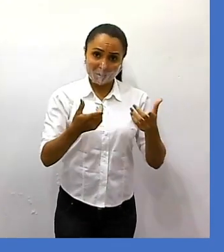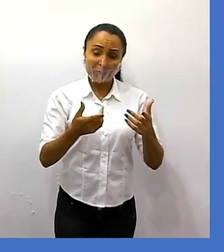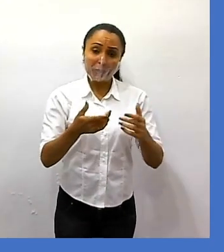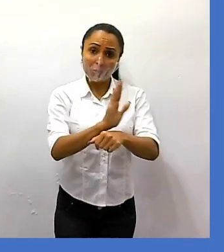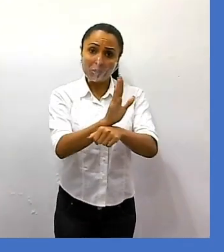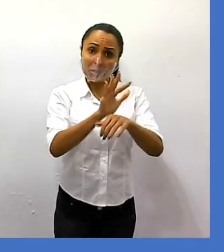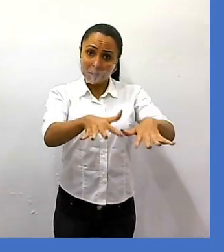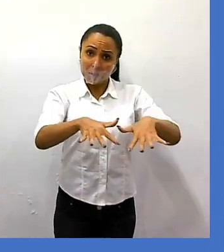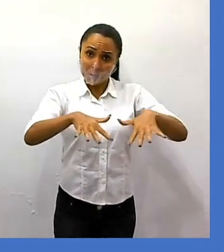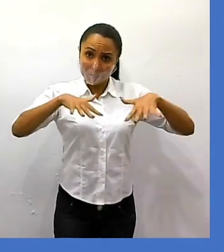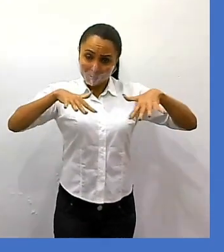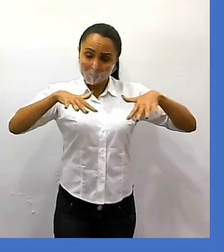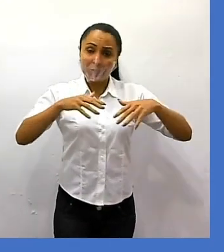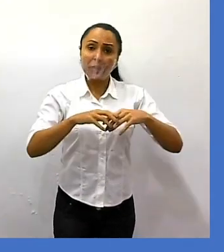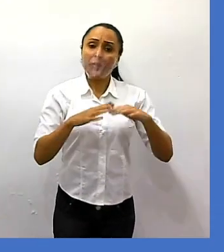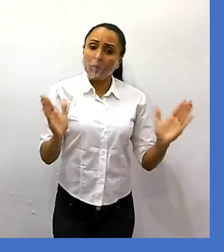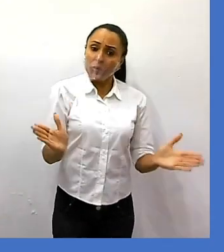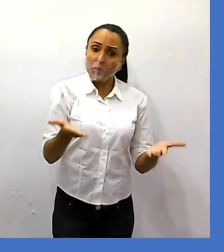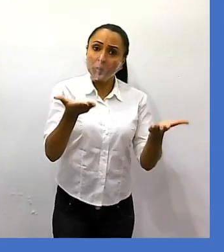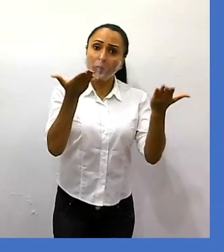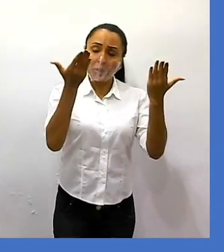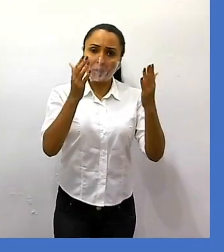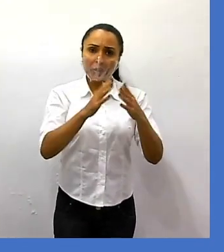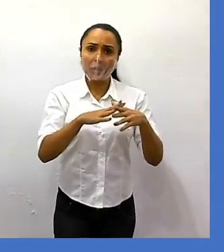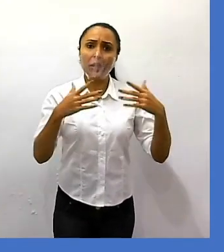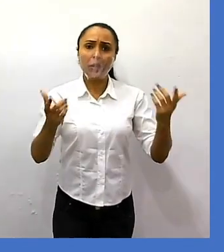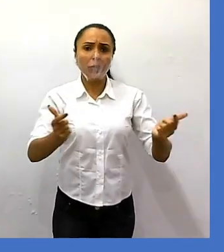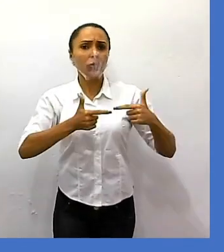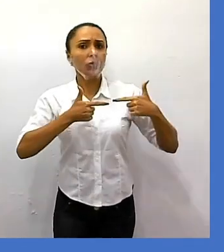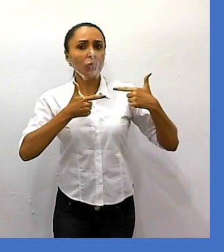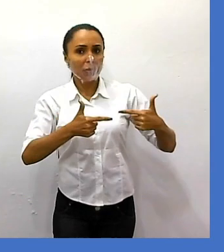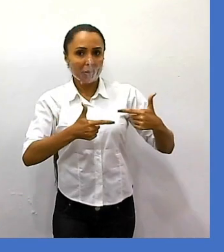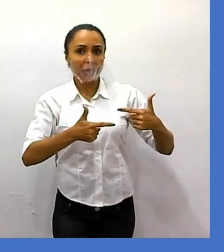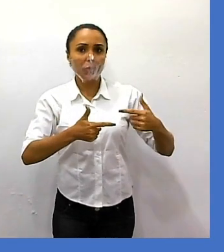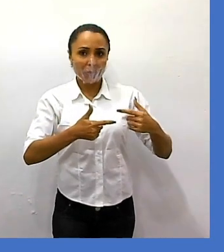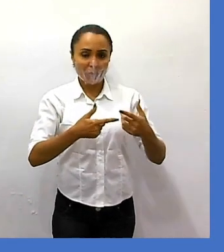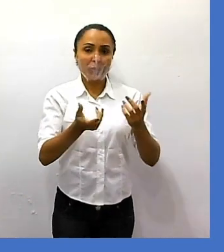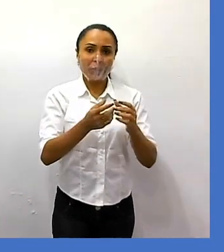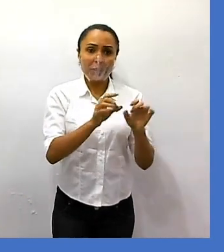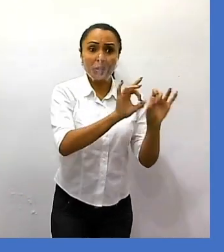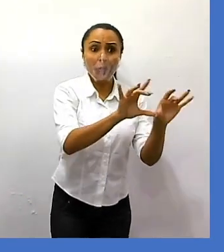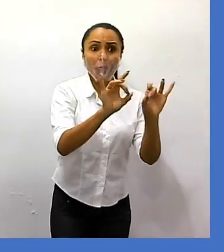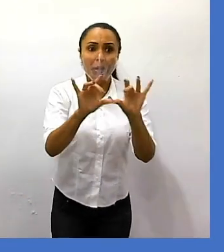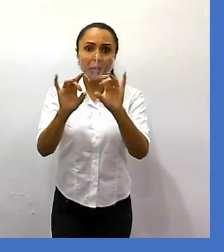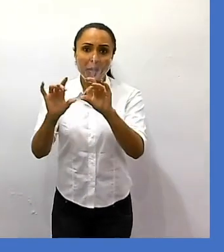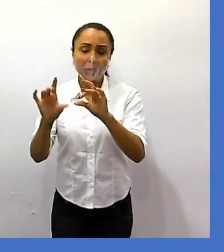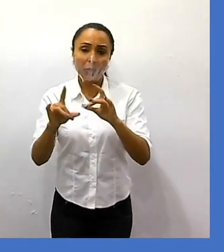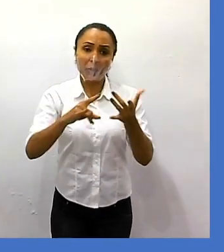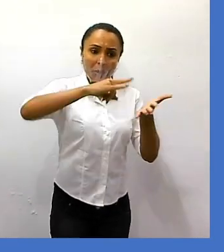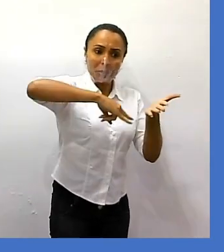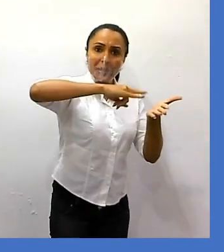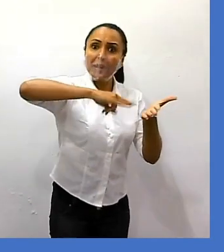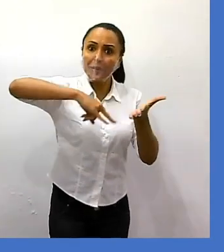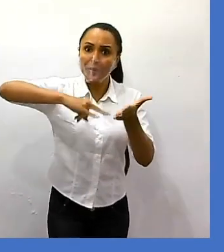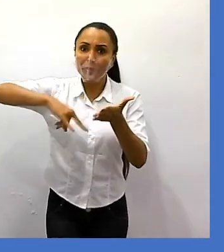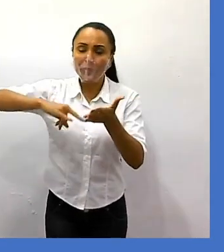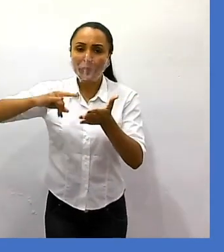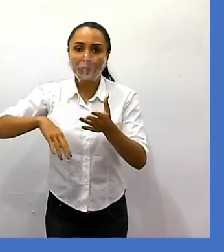foi estimulada, o que resultou em alguns sucessos de bilheteria, né? Como o longa Dona Flor e seus dois maridos e